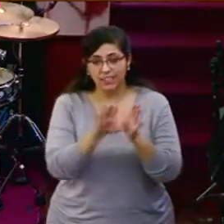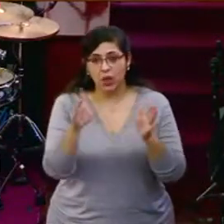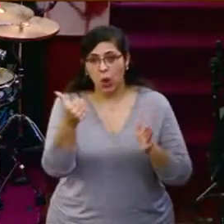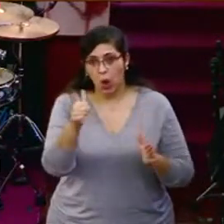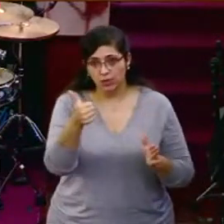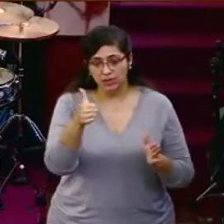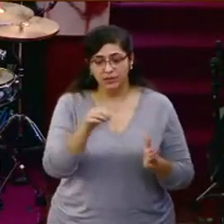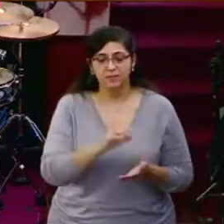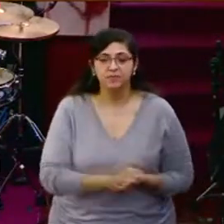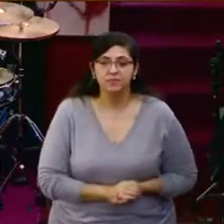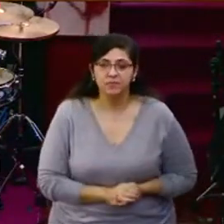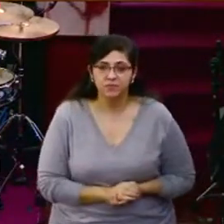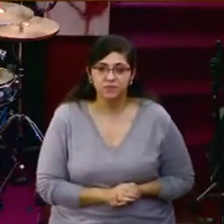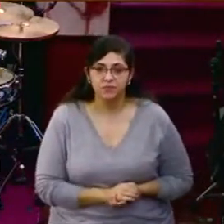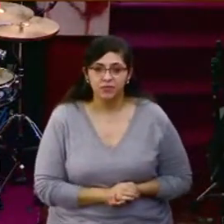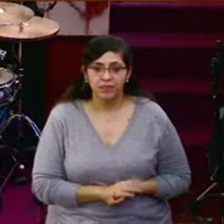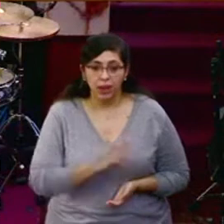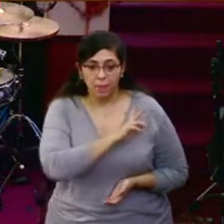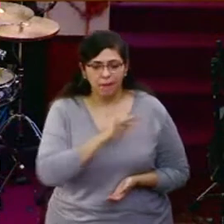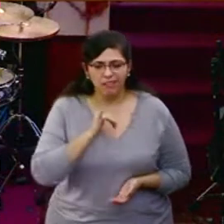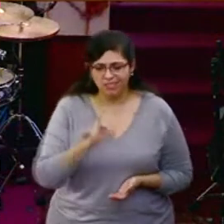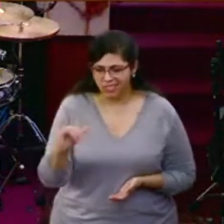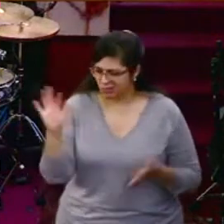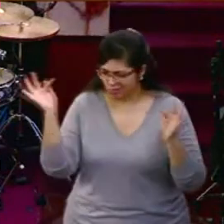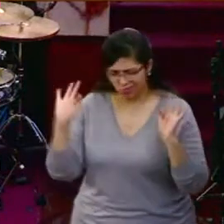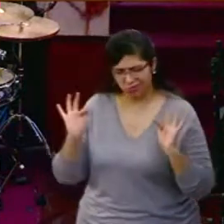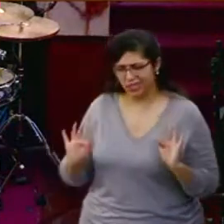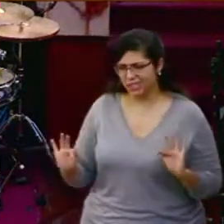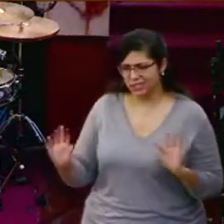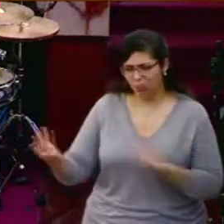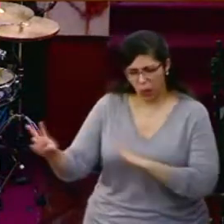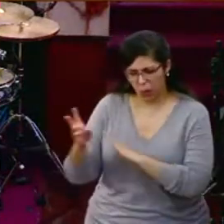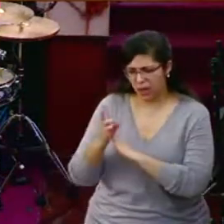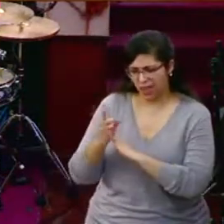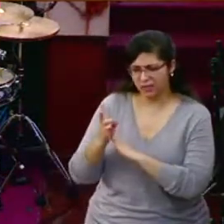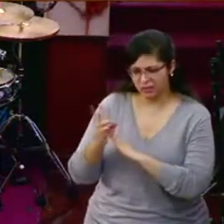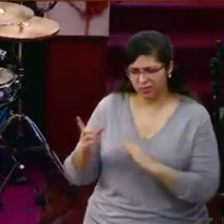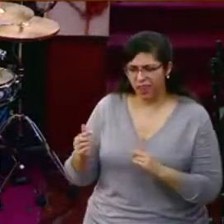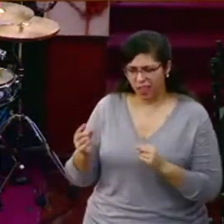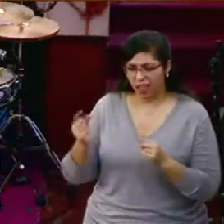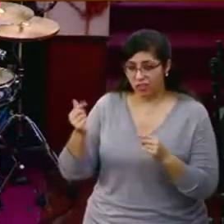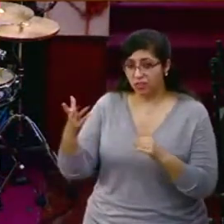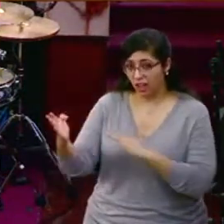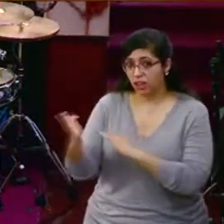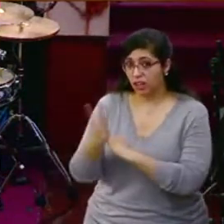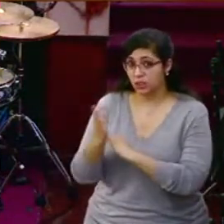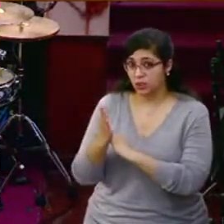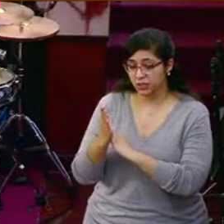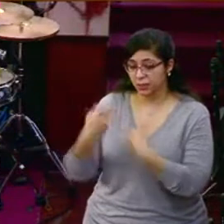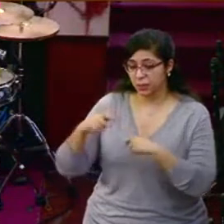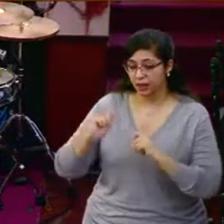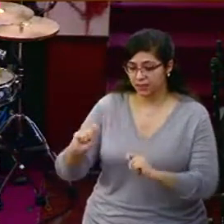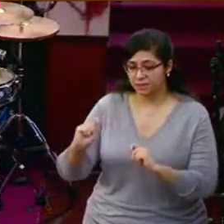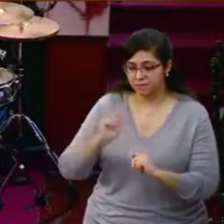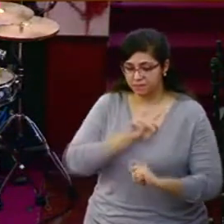ele está muito feliz pelo cuidado deles e aqui tem a ver com recurso mesmo e ele recebeu